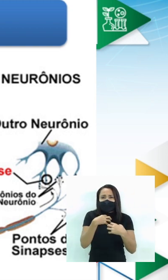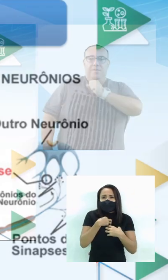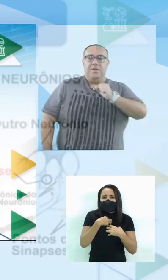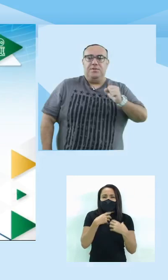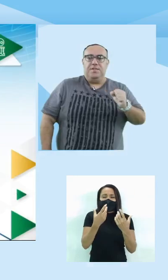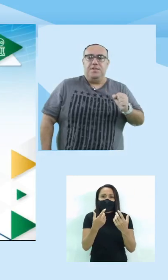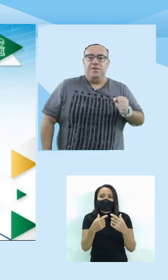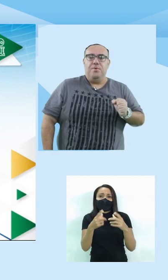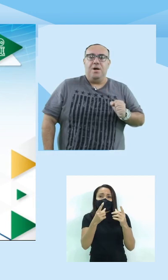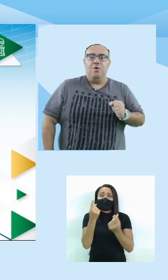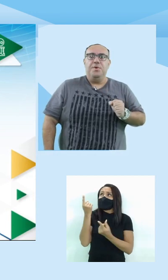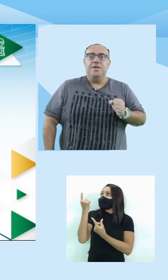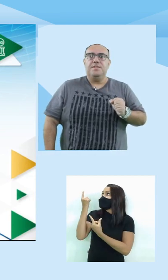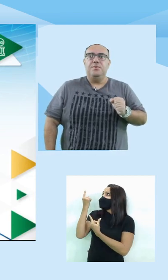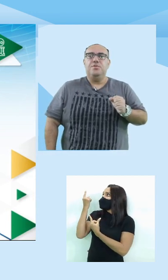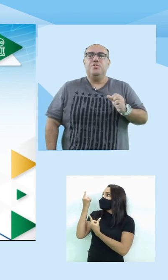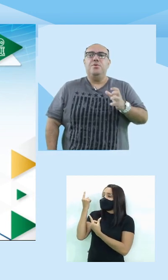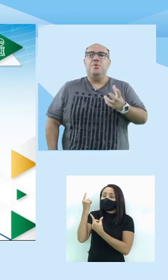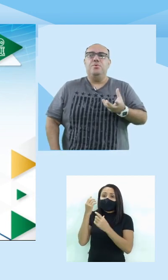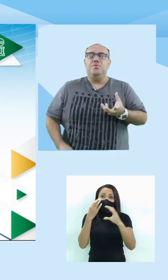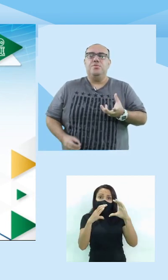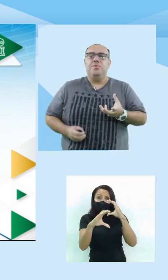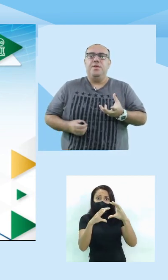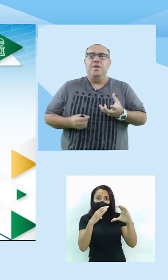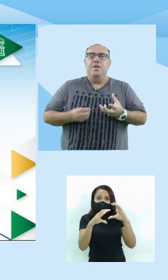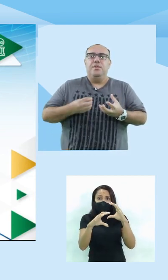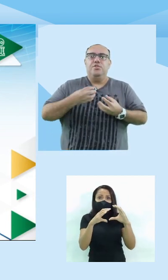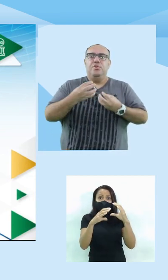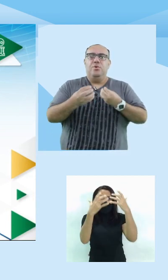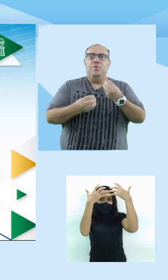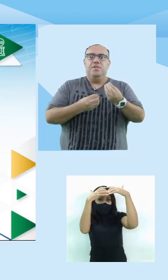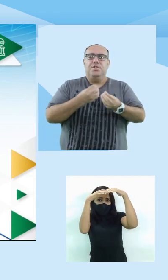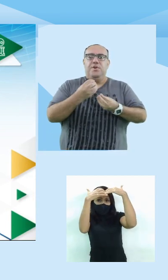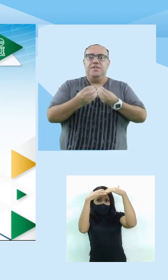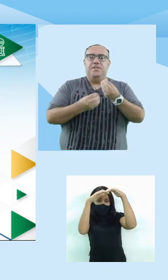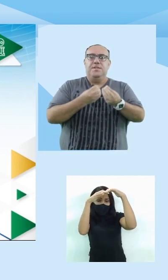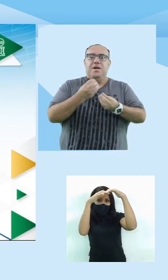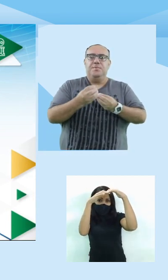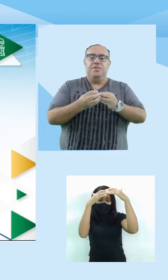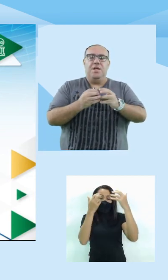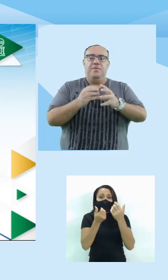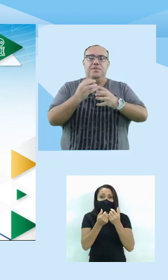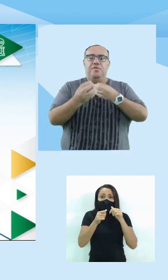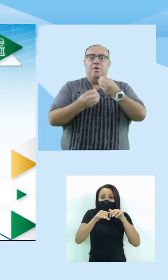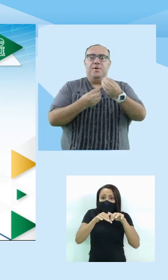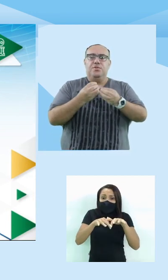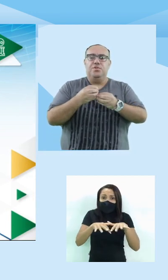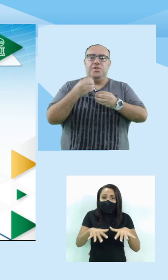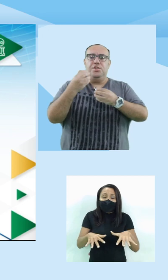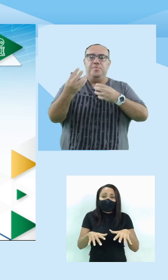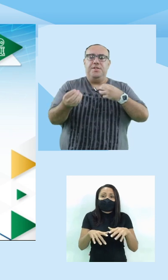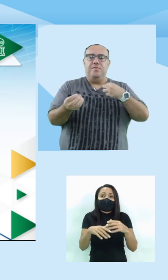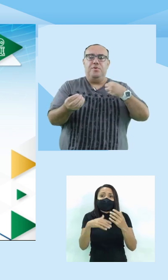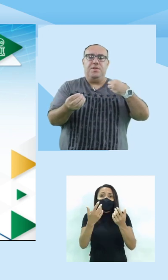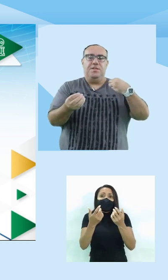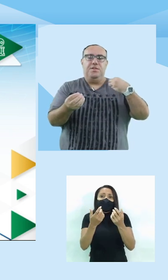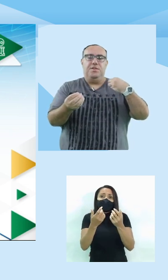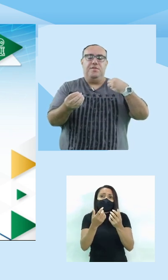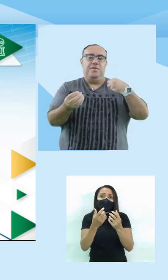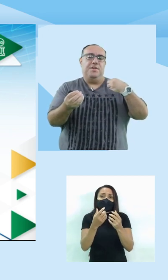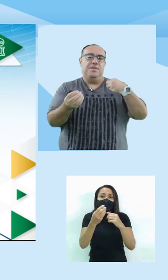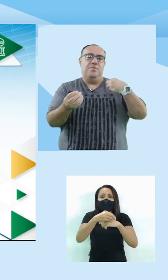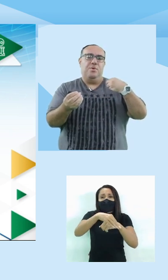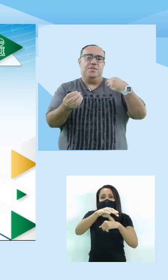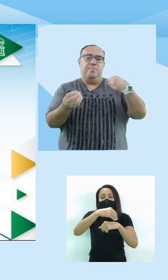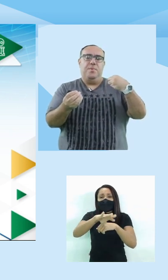podem observar no desenho a comunicação entre os neurônios, né? Então, os neurônios eles fazem sinapses, levam as informações, transmitem a vontade